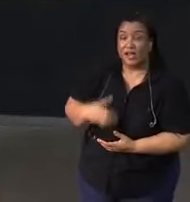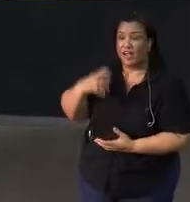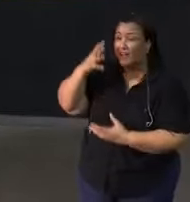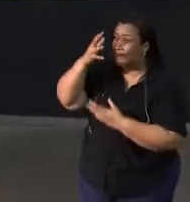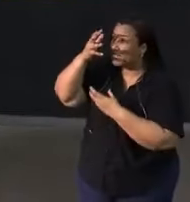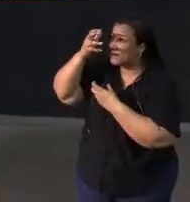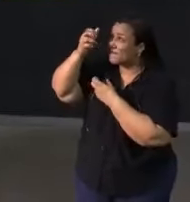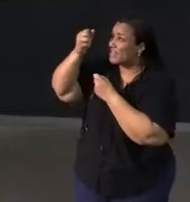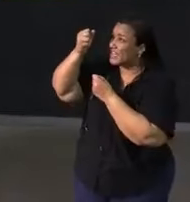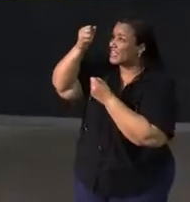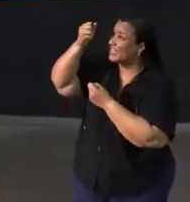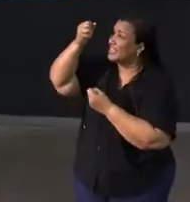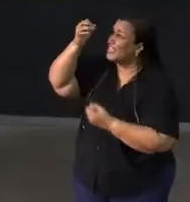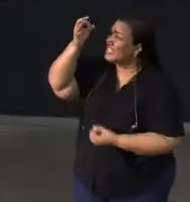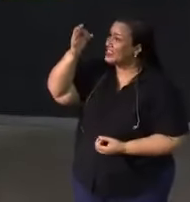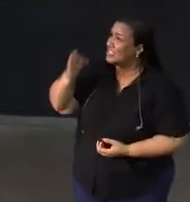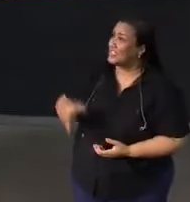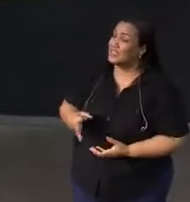Deus mostrava.